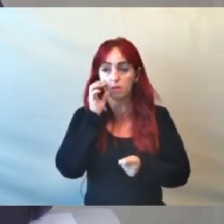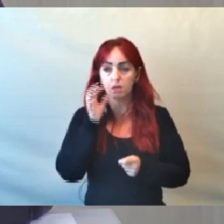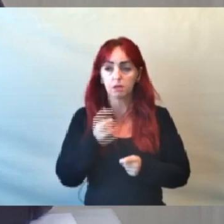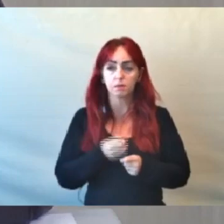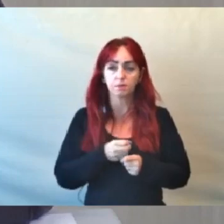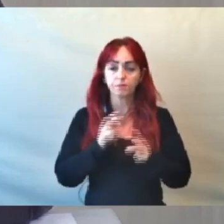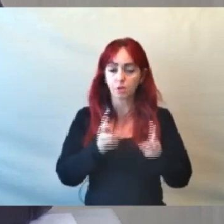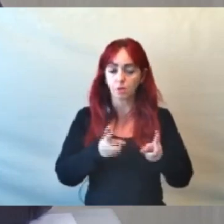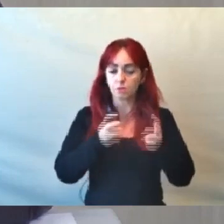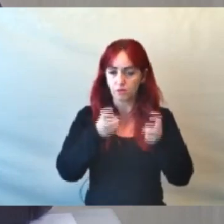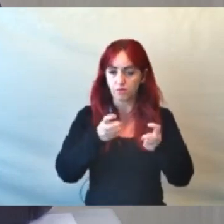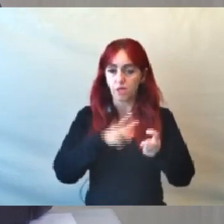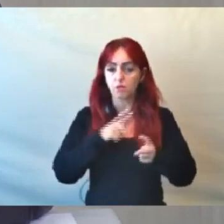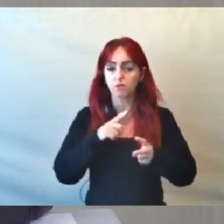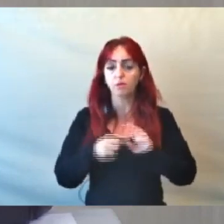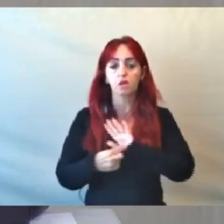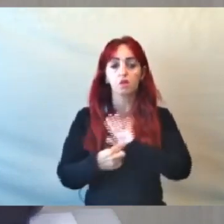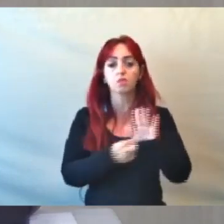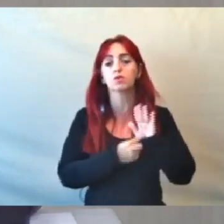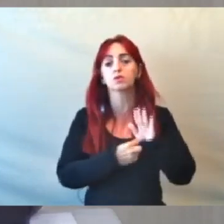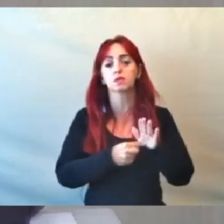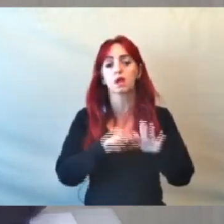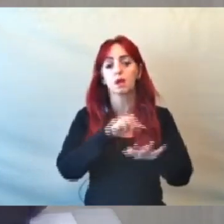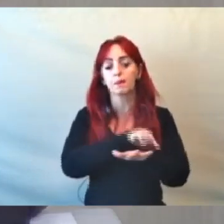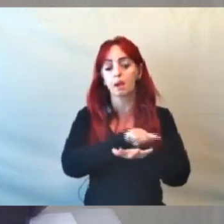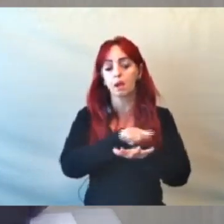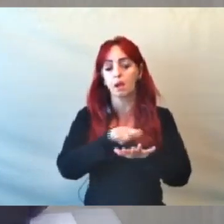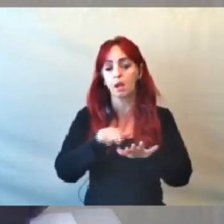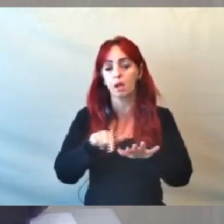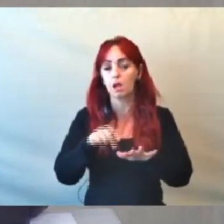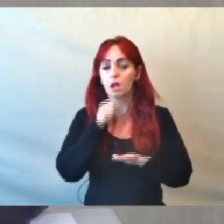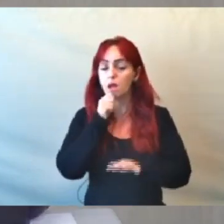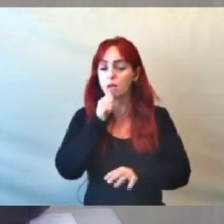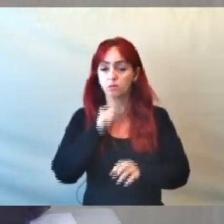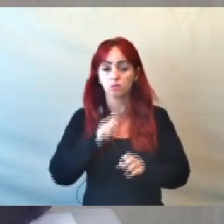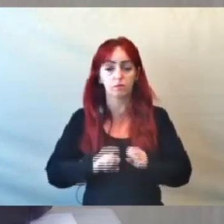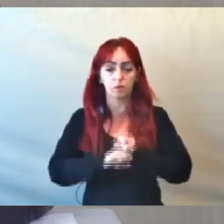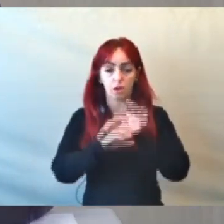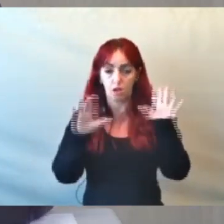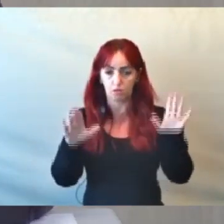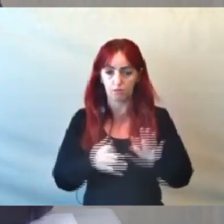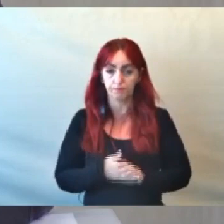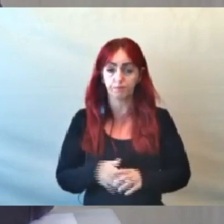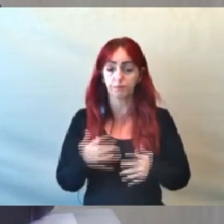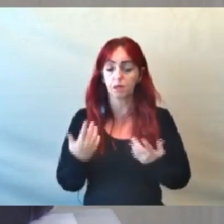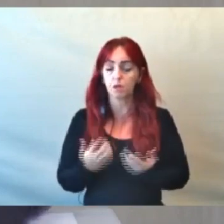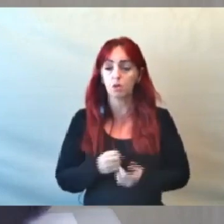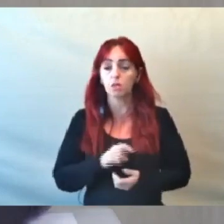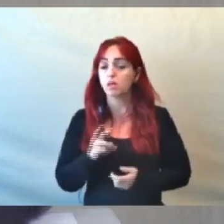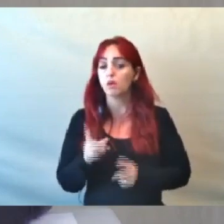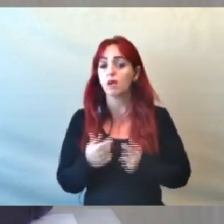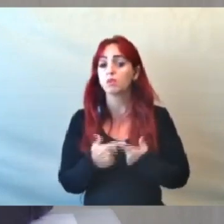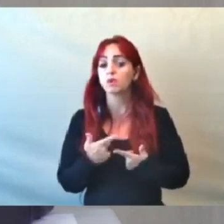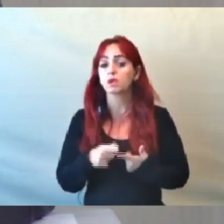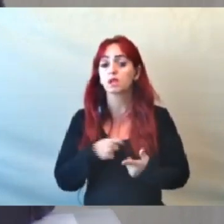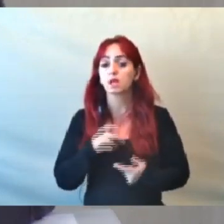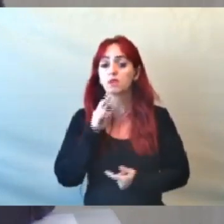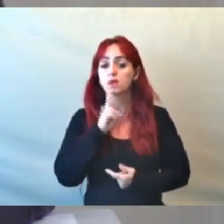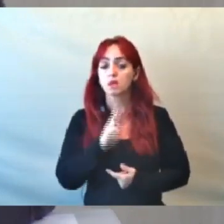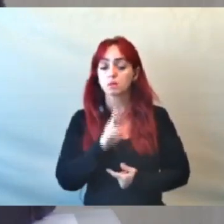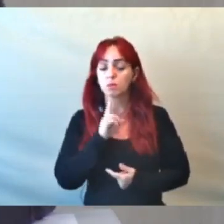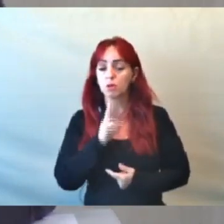não tiveram devido esclarecimento. Então, não é porque houve uma decisão de arquivamento